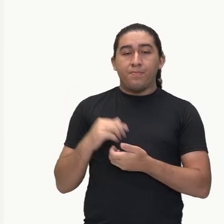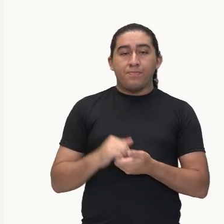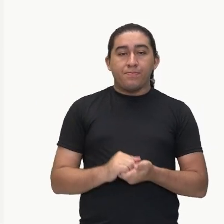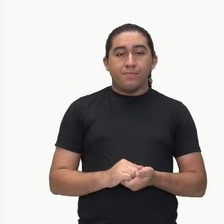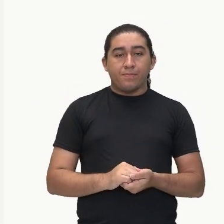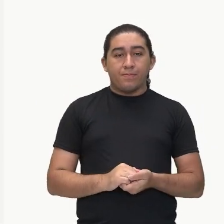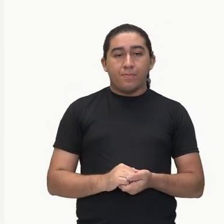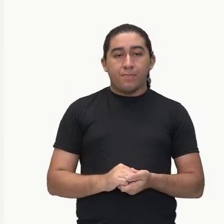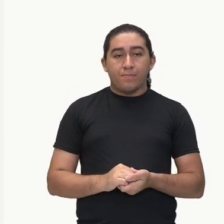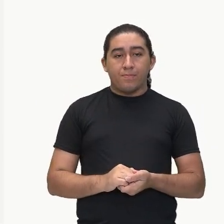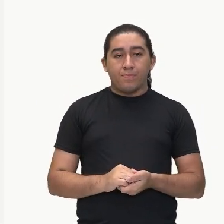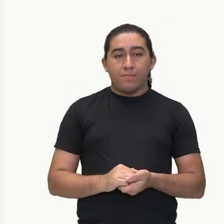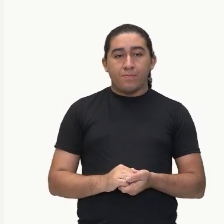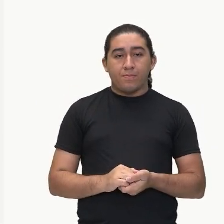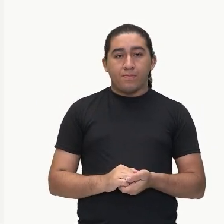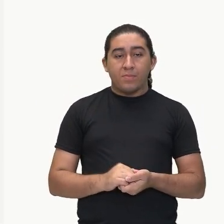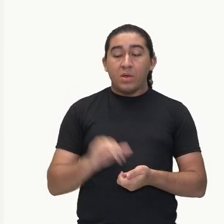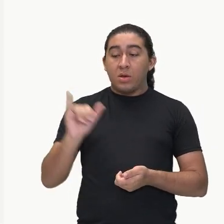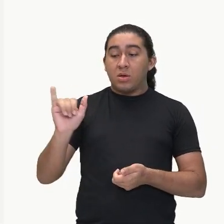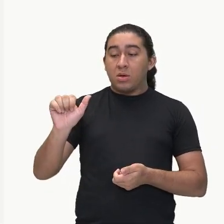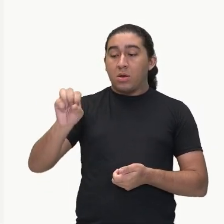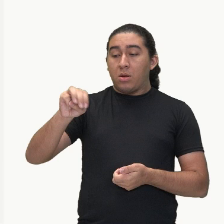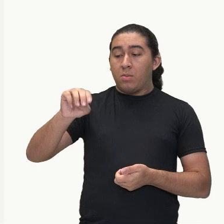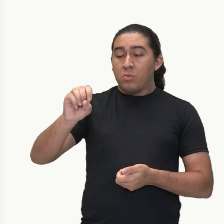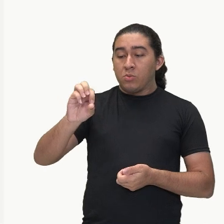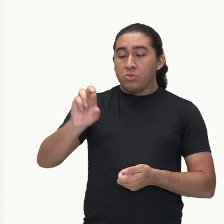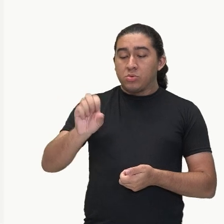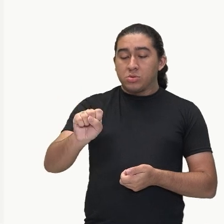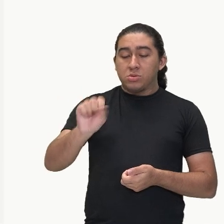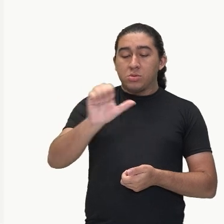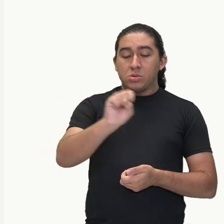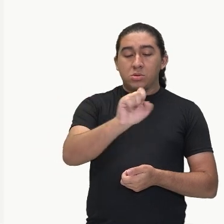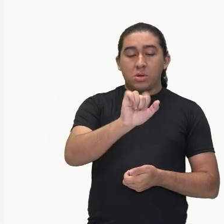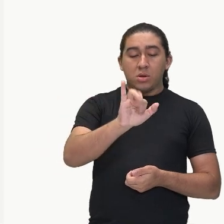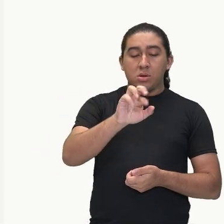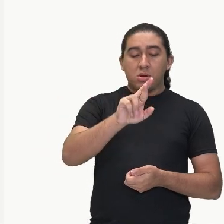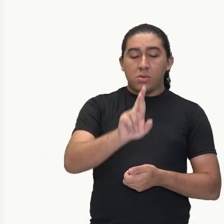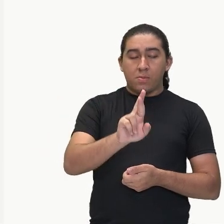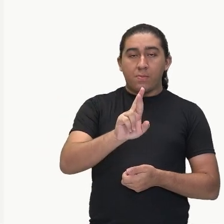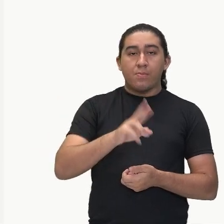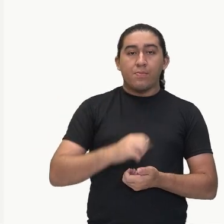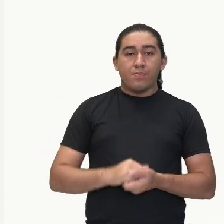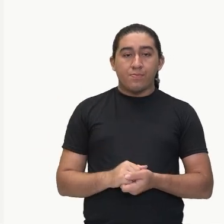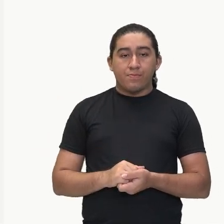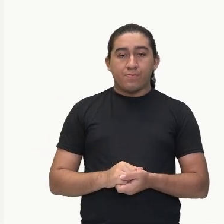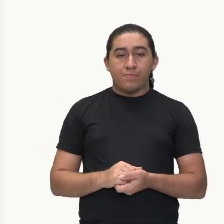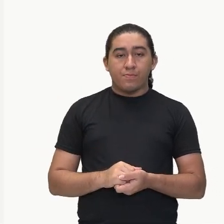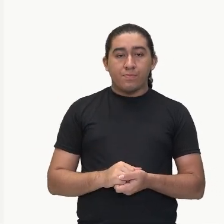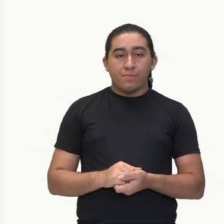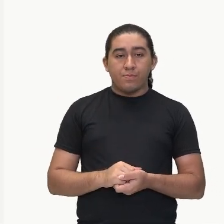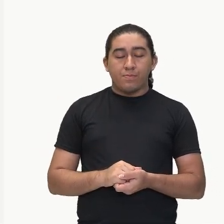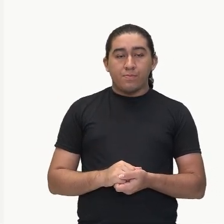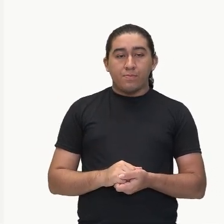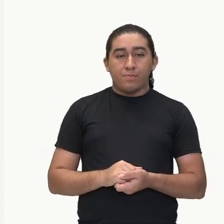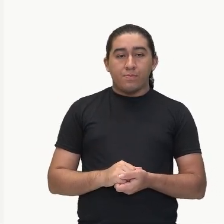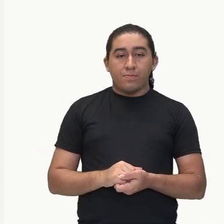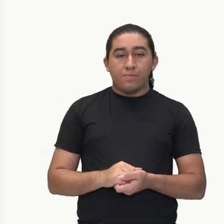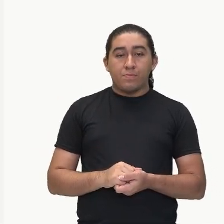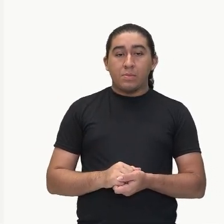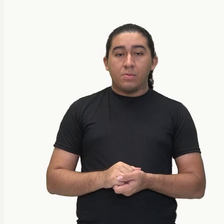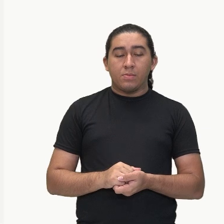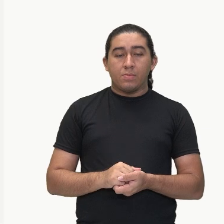chegou. Então, íamos sair quando você chegou. E letra D,